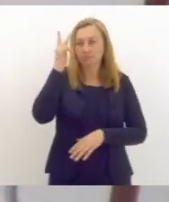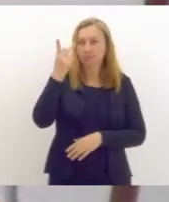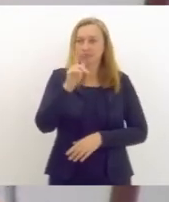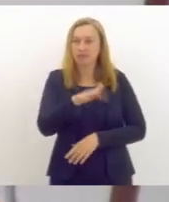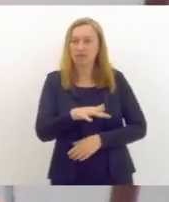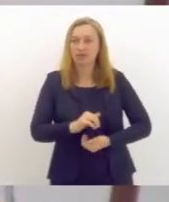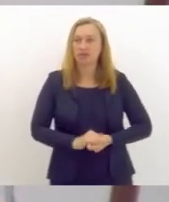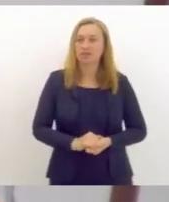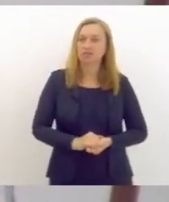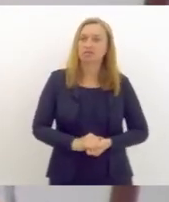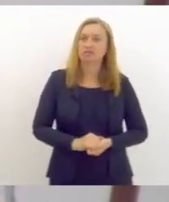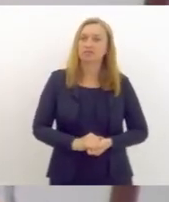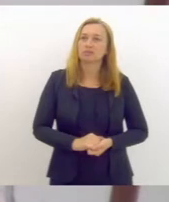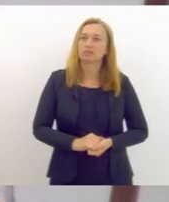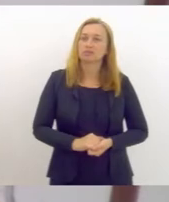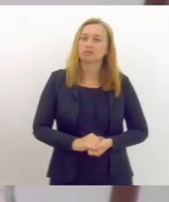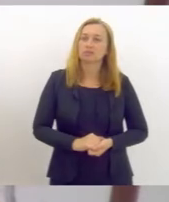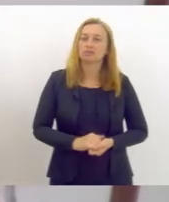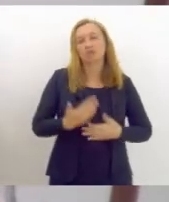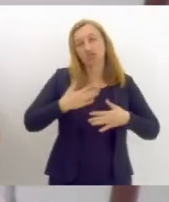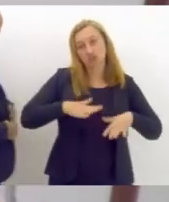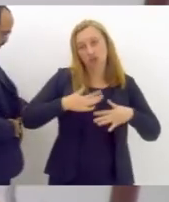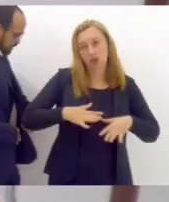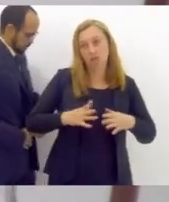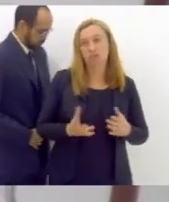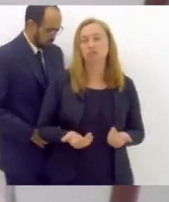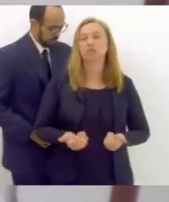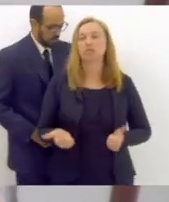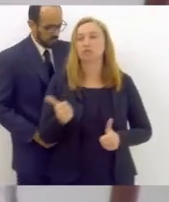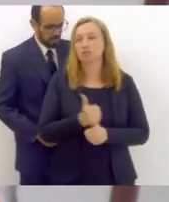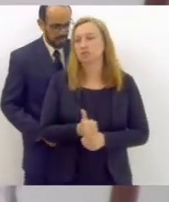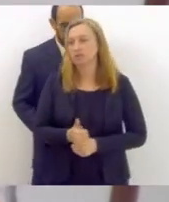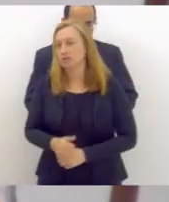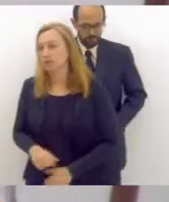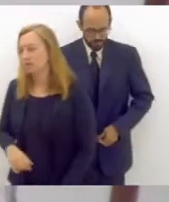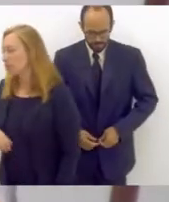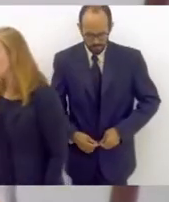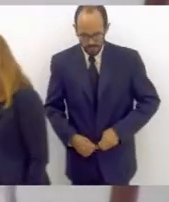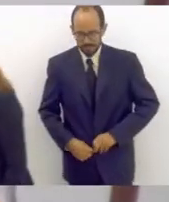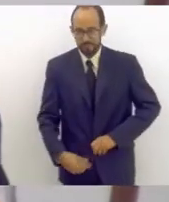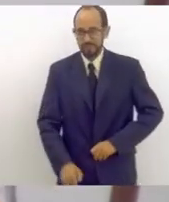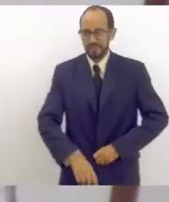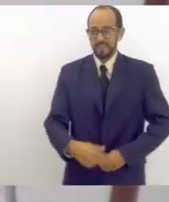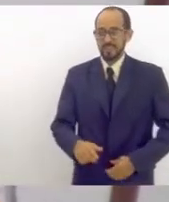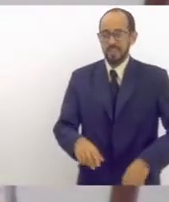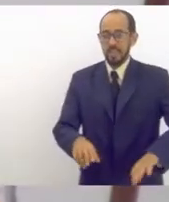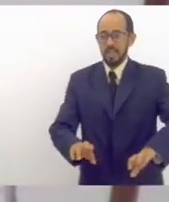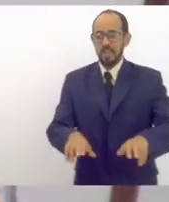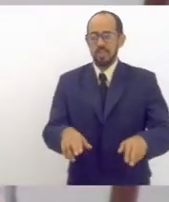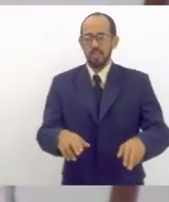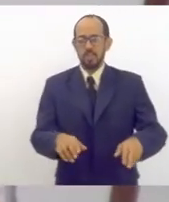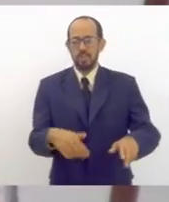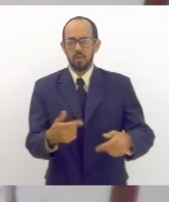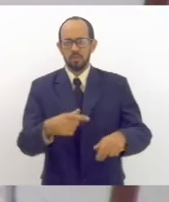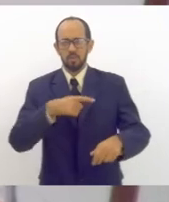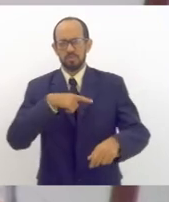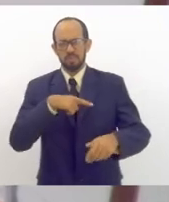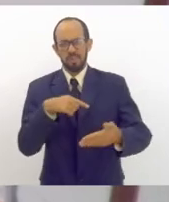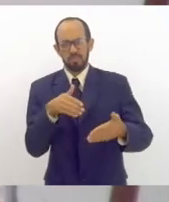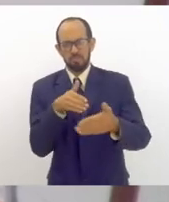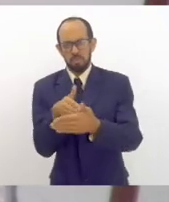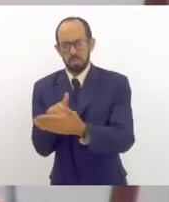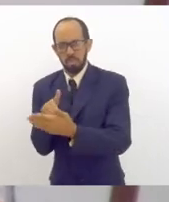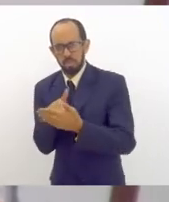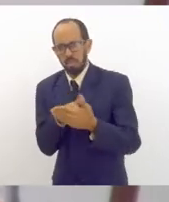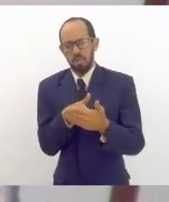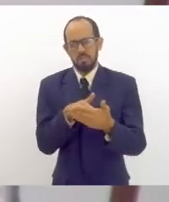uns mais uns mais tranquilos outros menos tranquilos que eu quero dizer uns tem mais etapas ou obstáculos pela